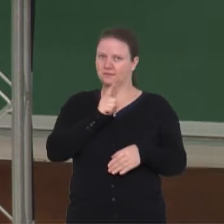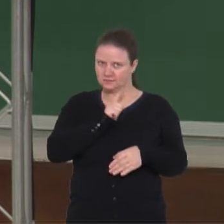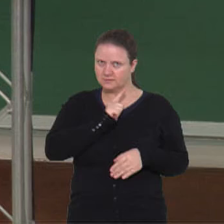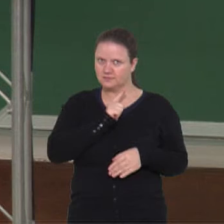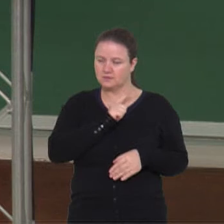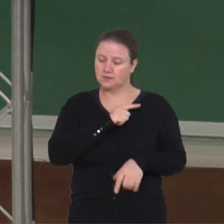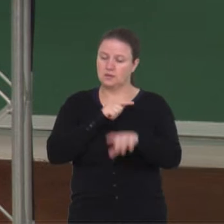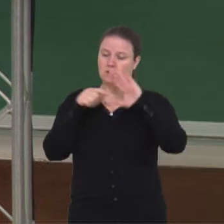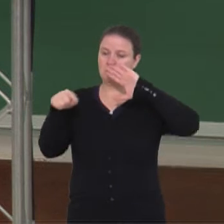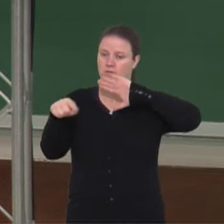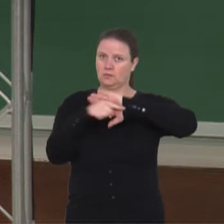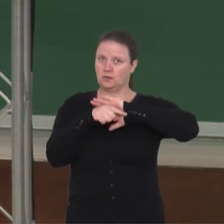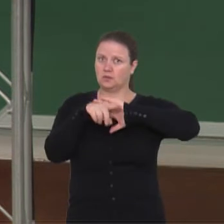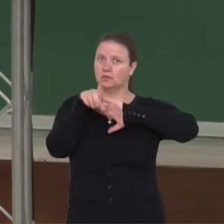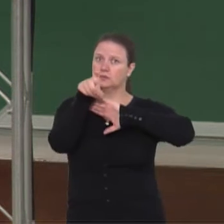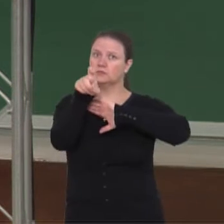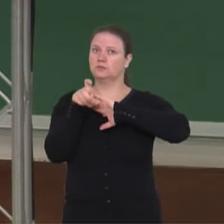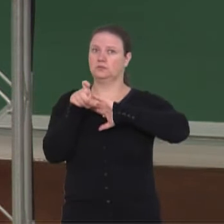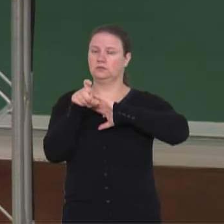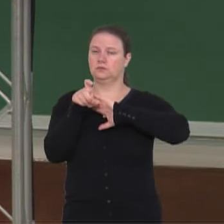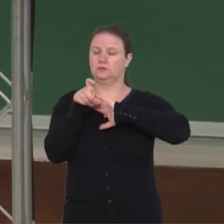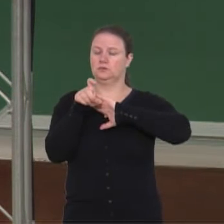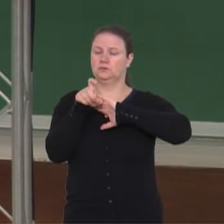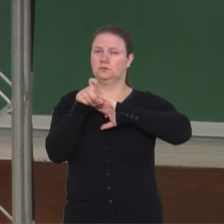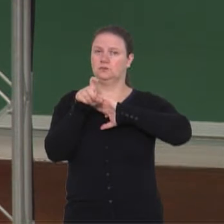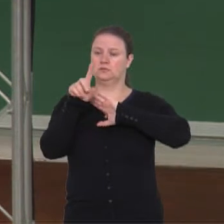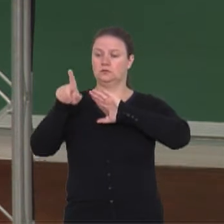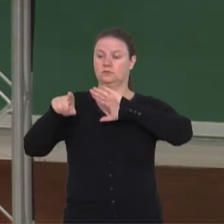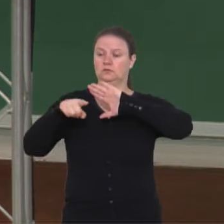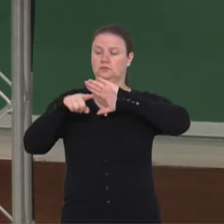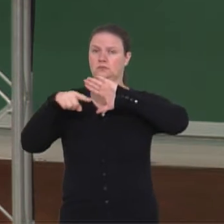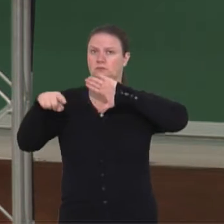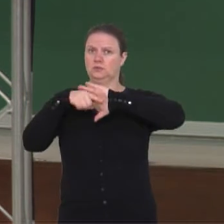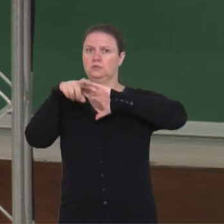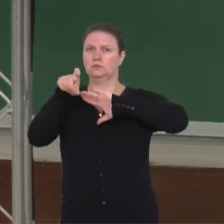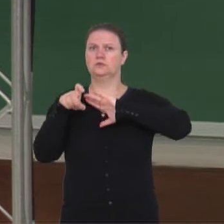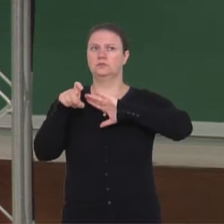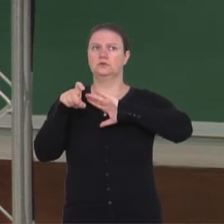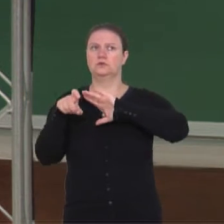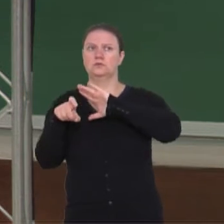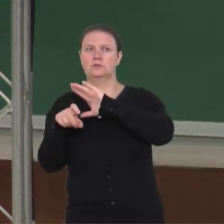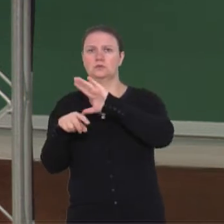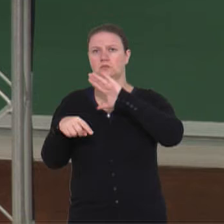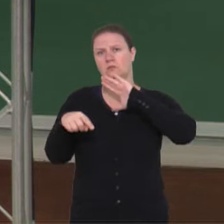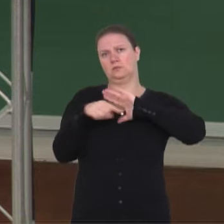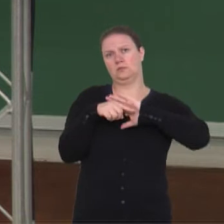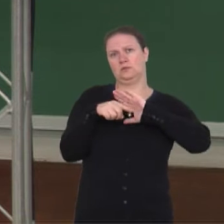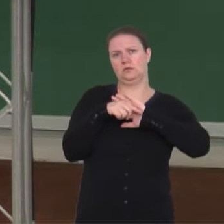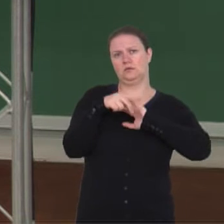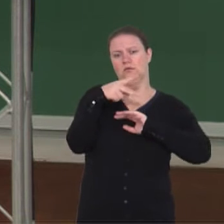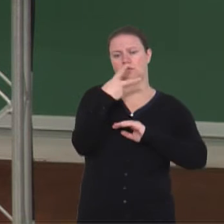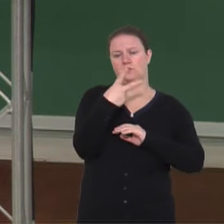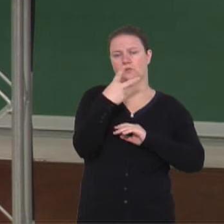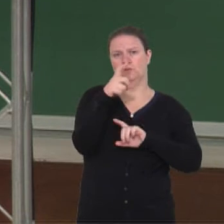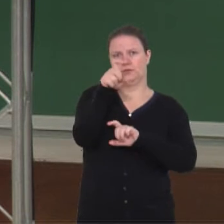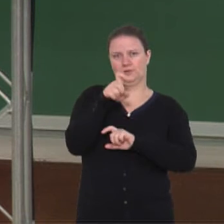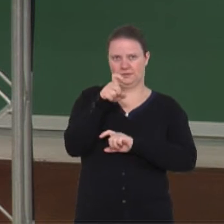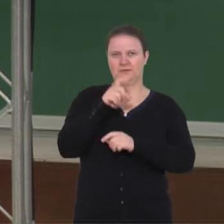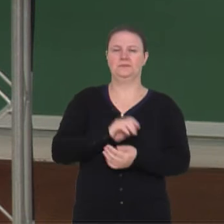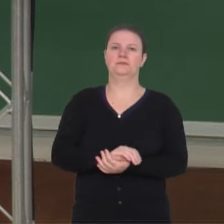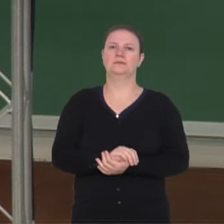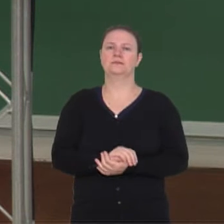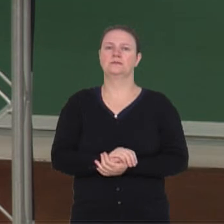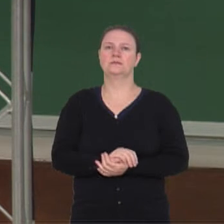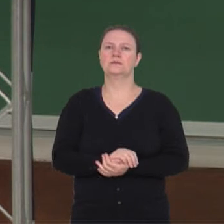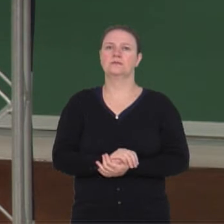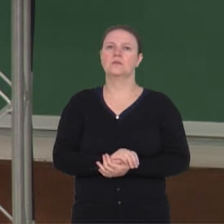x. Ó, a subtração agora, né? Menos x, resultado menos 2x.